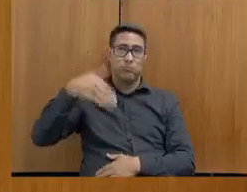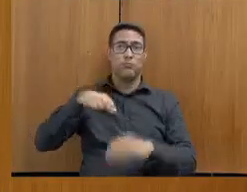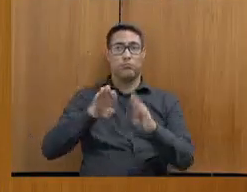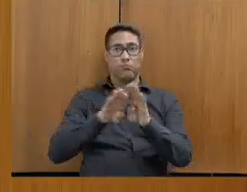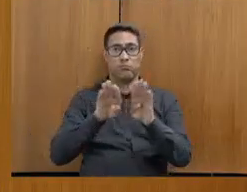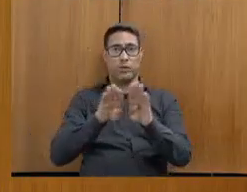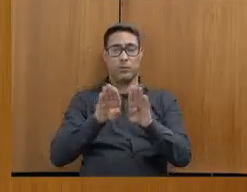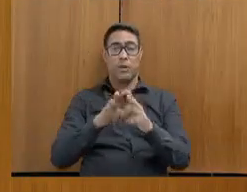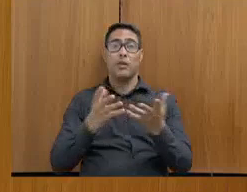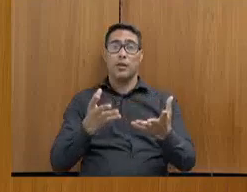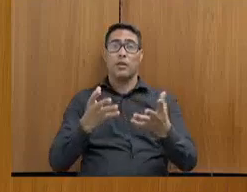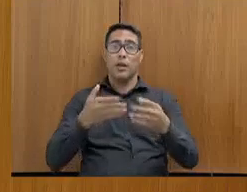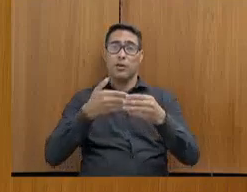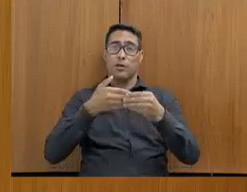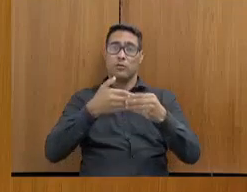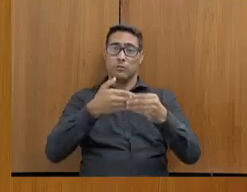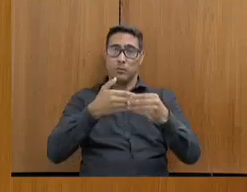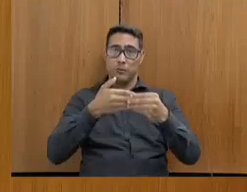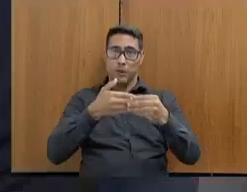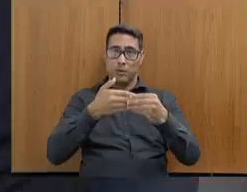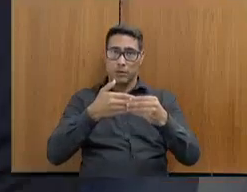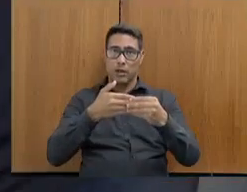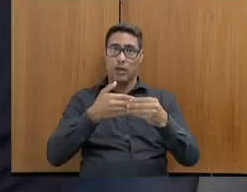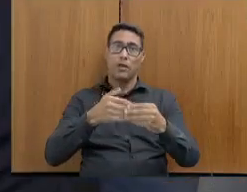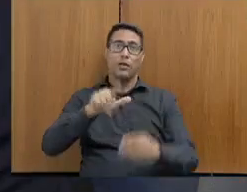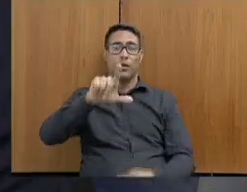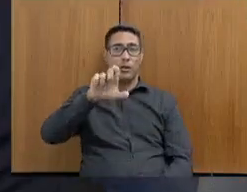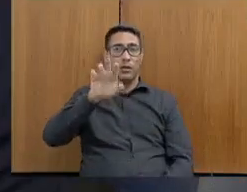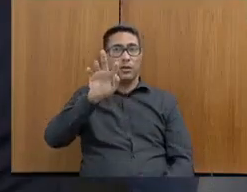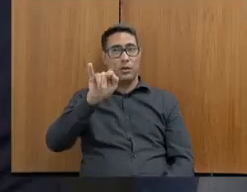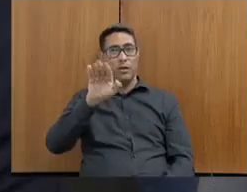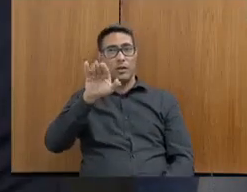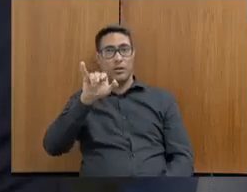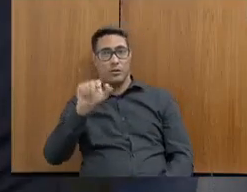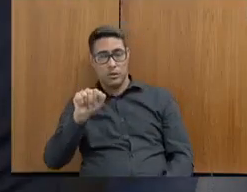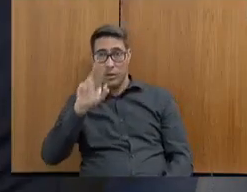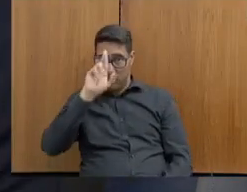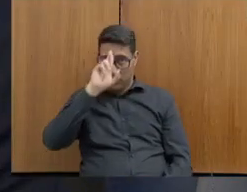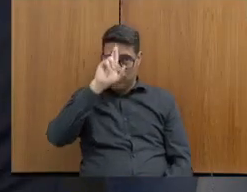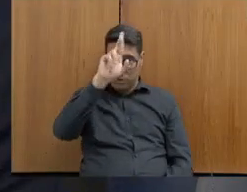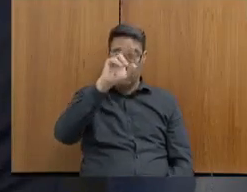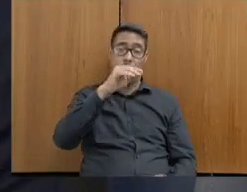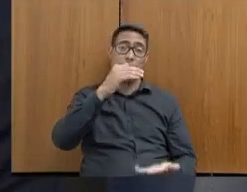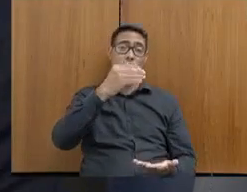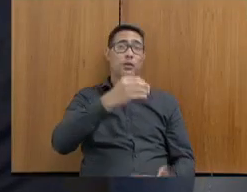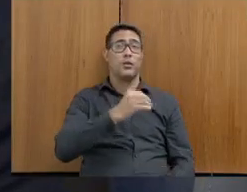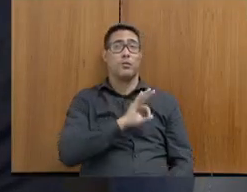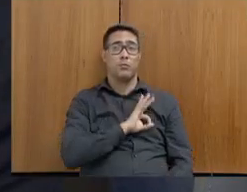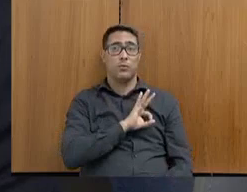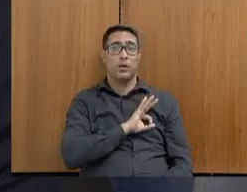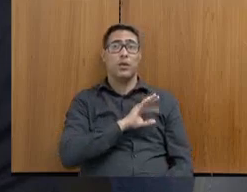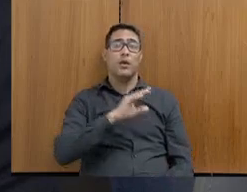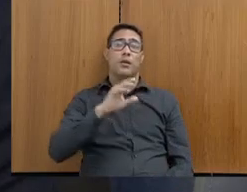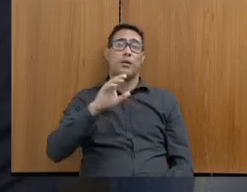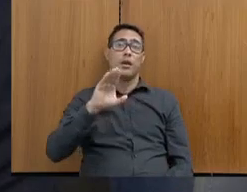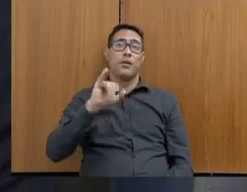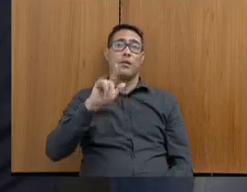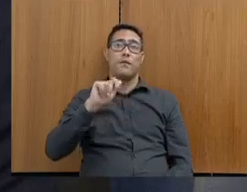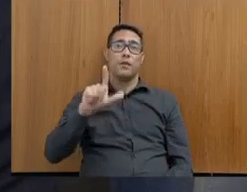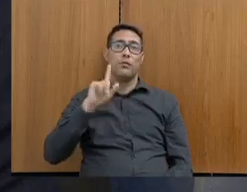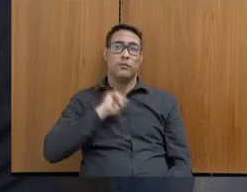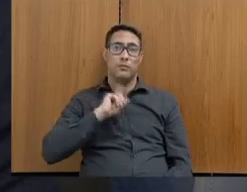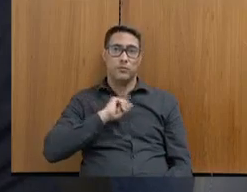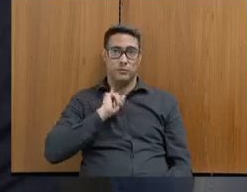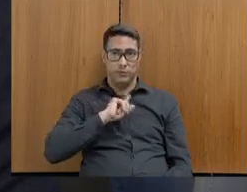cumprimentar de uma forma muito especial Doutora Letícia gamboage Nossa chefe da Polícia Civil do estado de Minas Gerais e